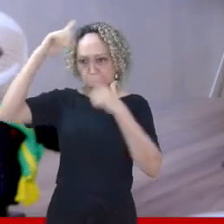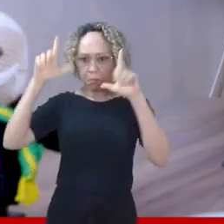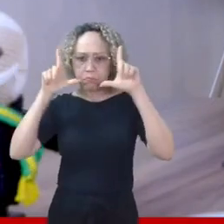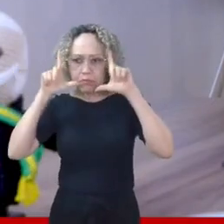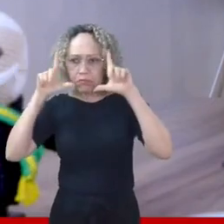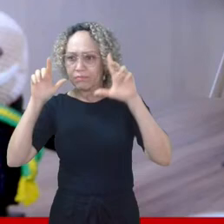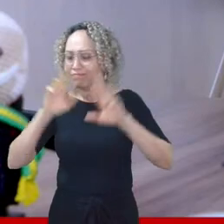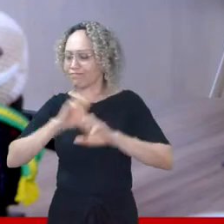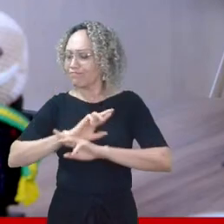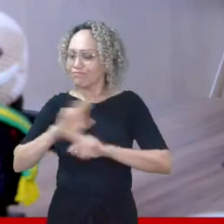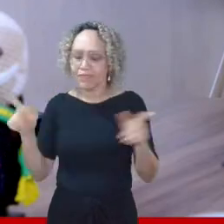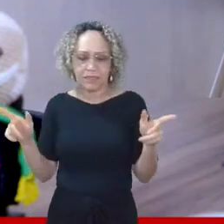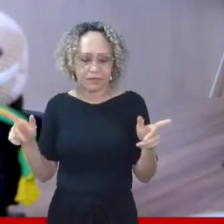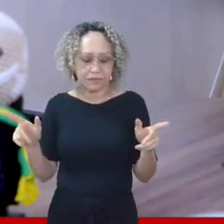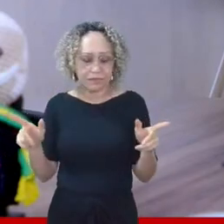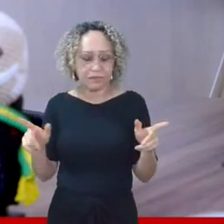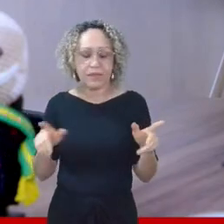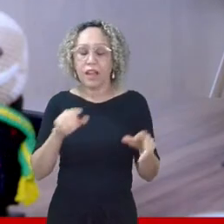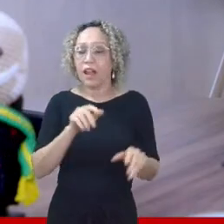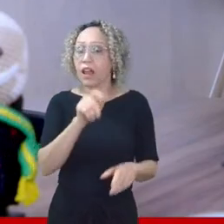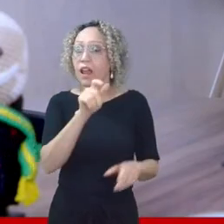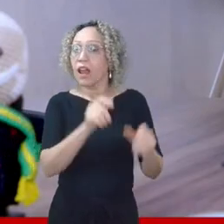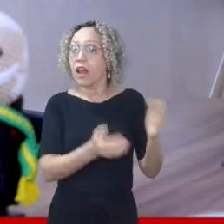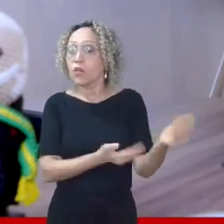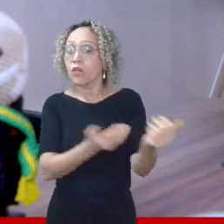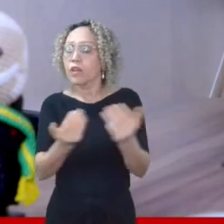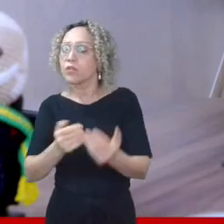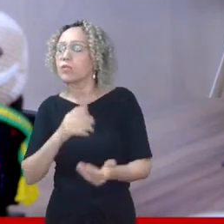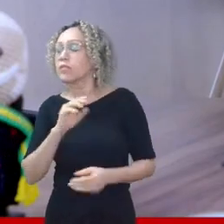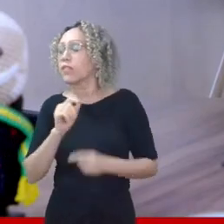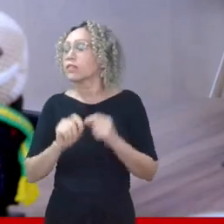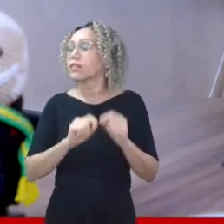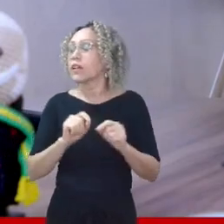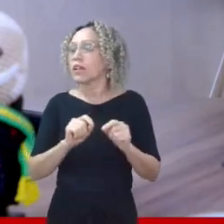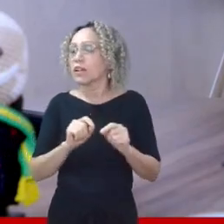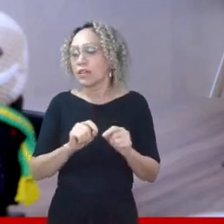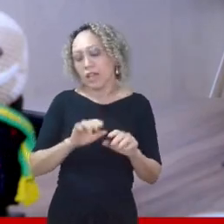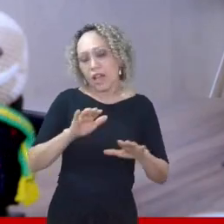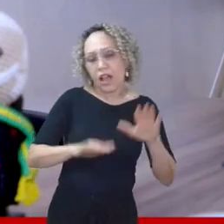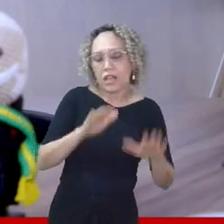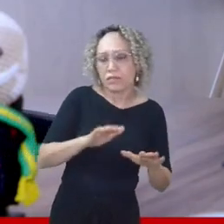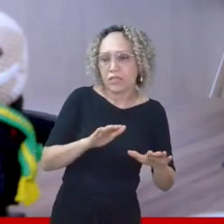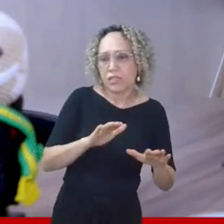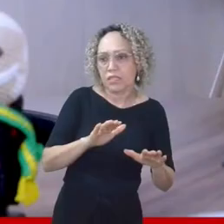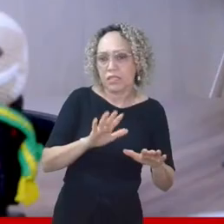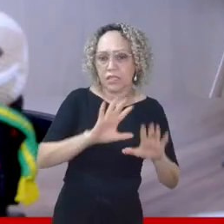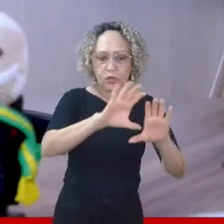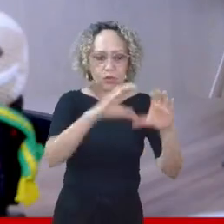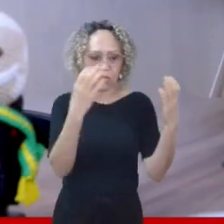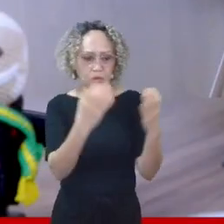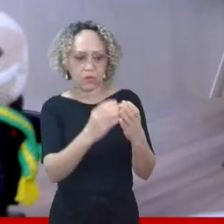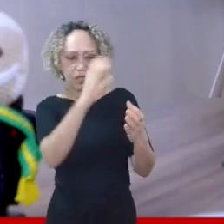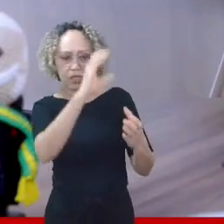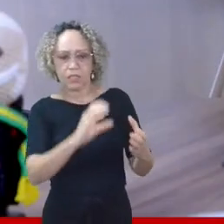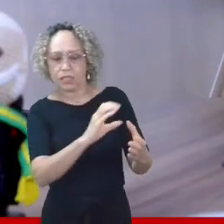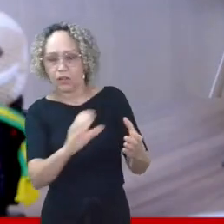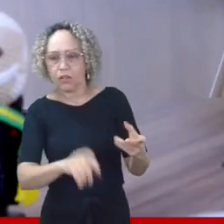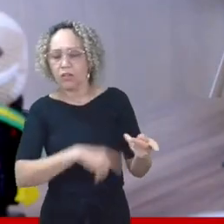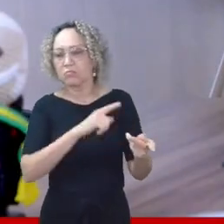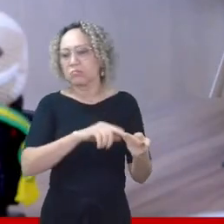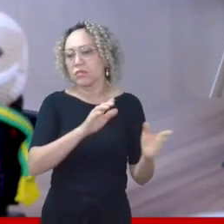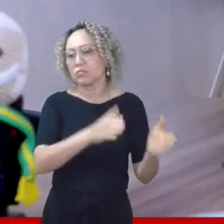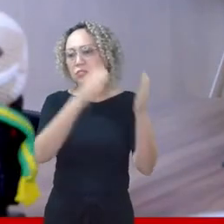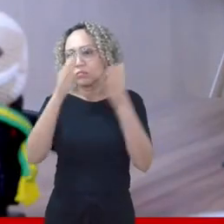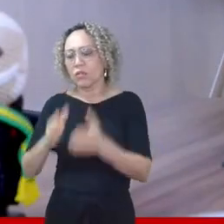religioso. Então, o que eu quero dizer com o trânsito religioso? Uma hora ela está numa comunidade católica, outra hora ela está